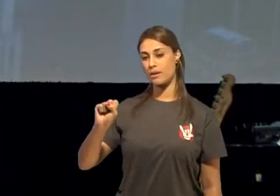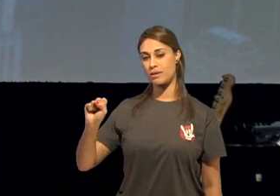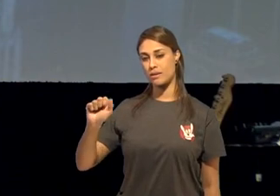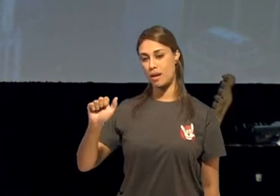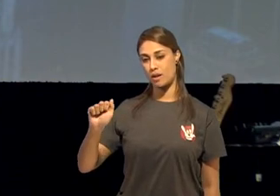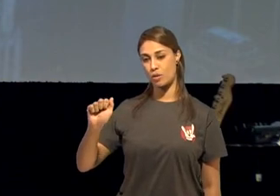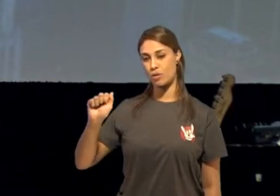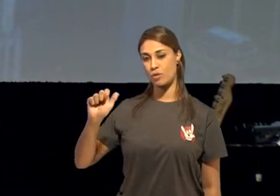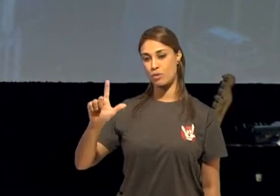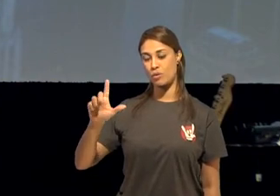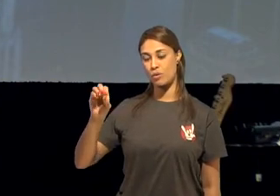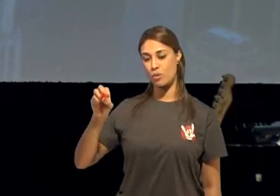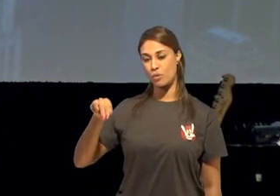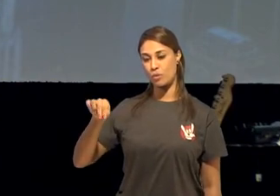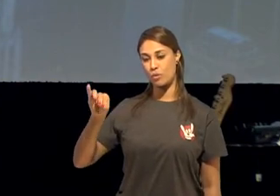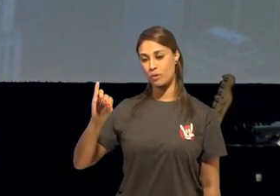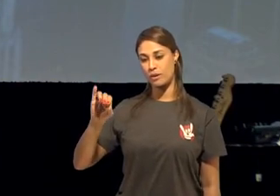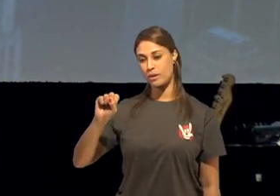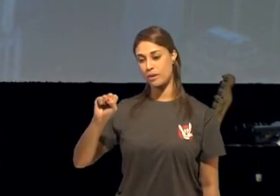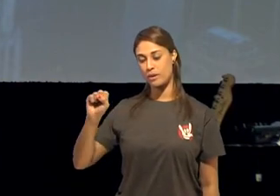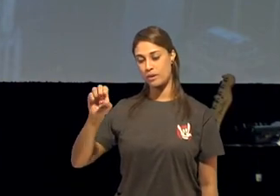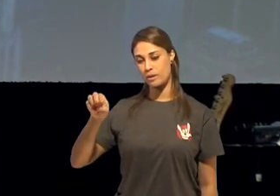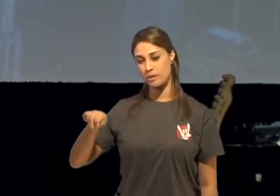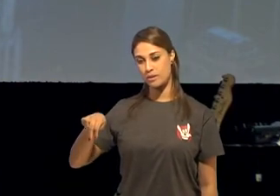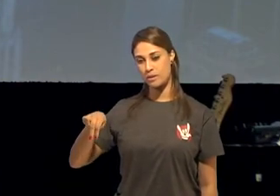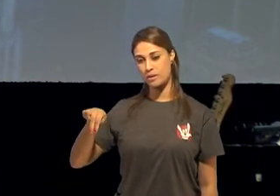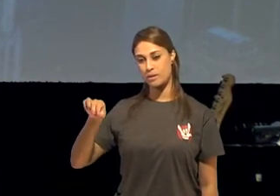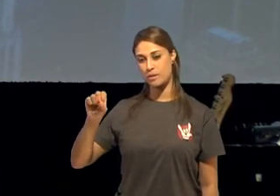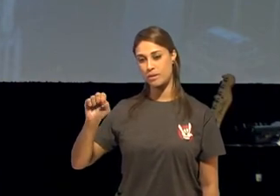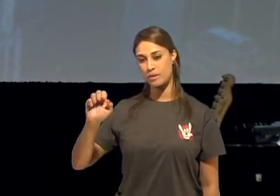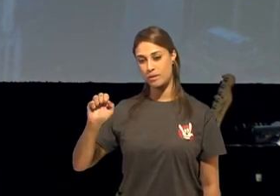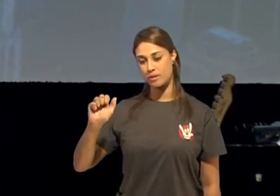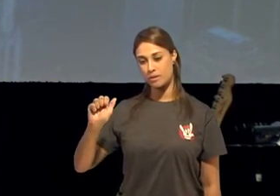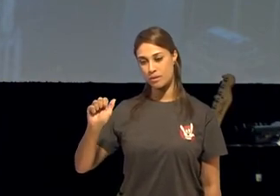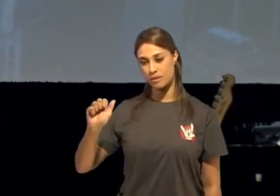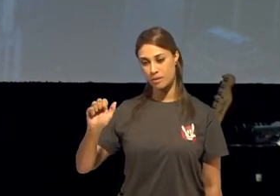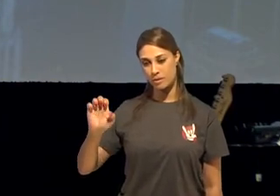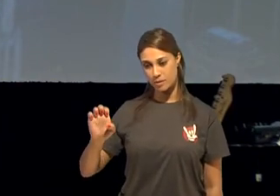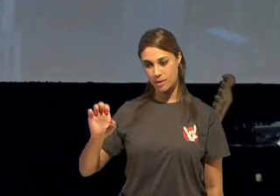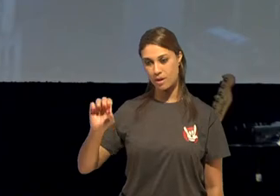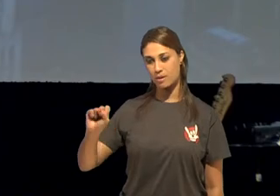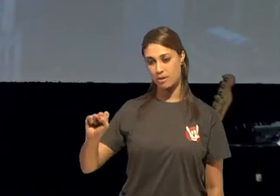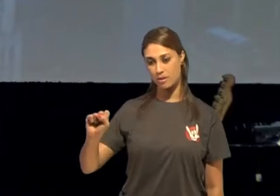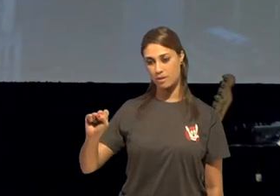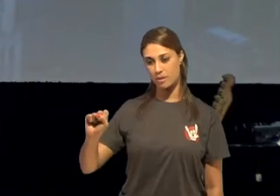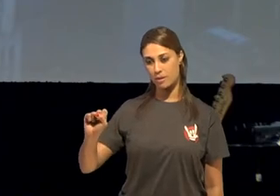1 Tessalonicenses, capítulo 2, eu não sei se está mostrando para vocês aí.